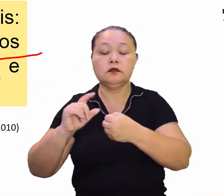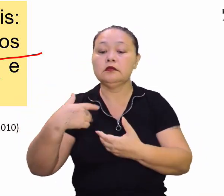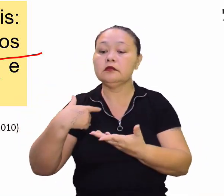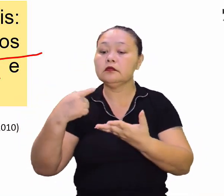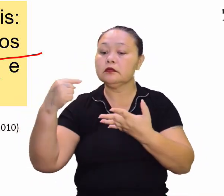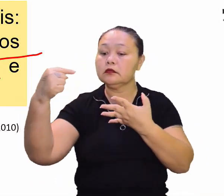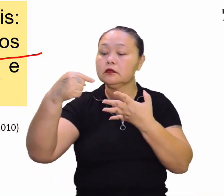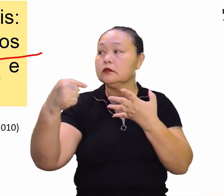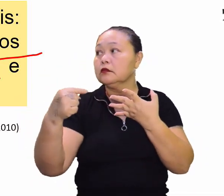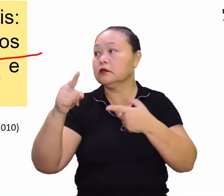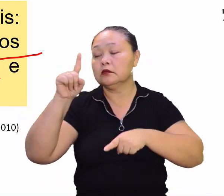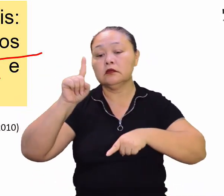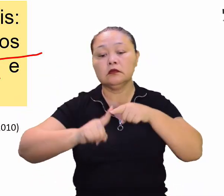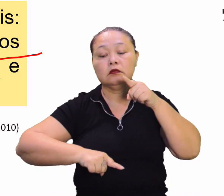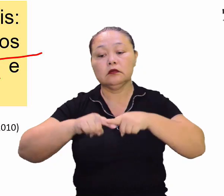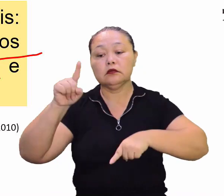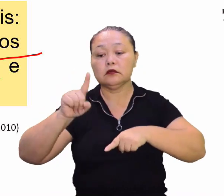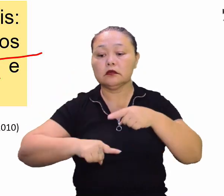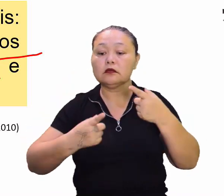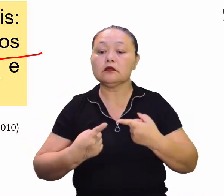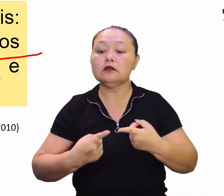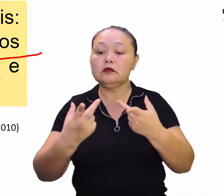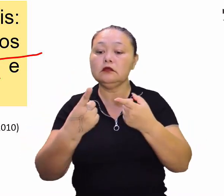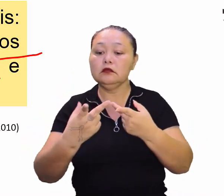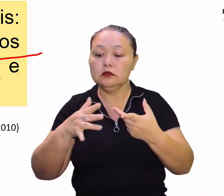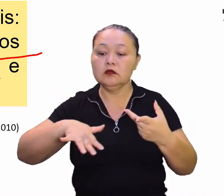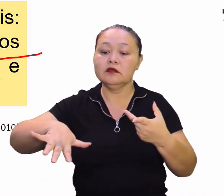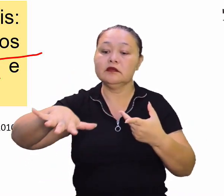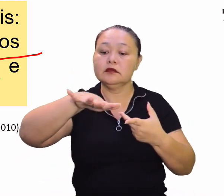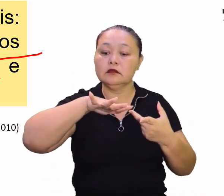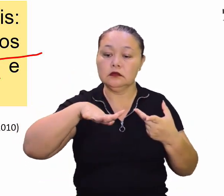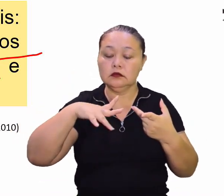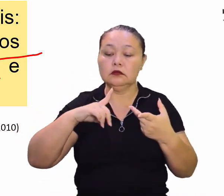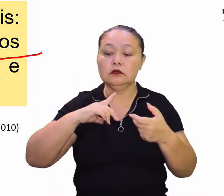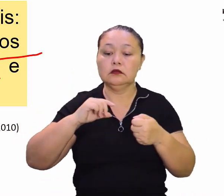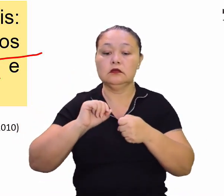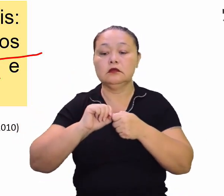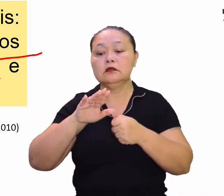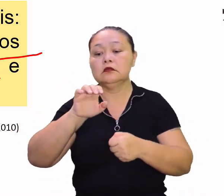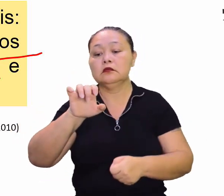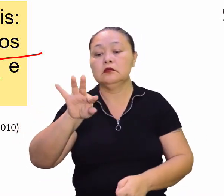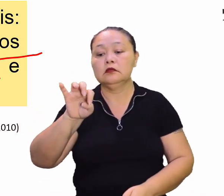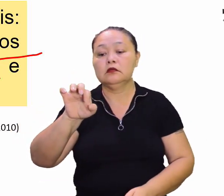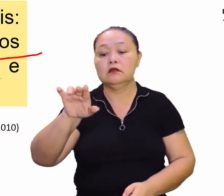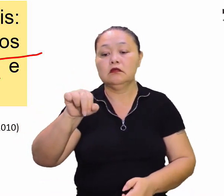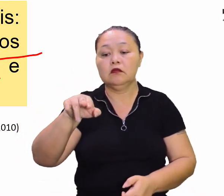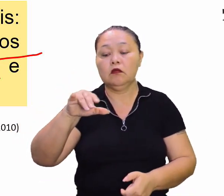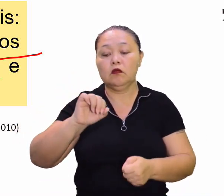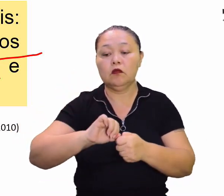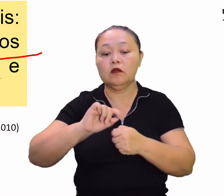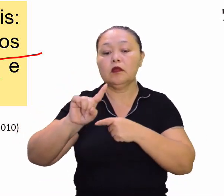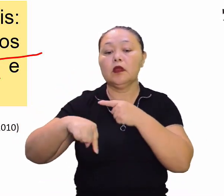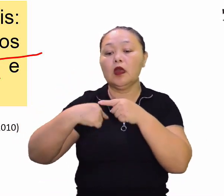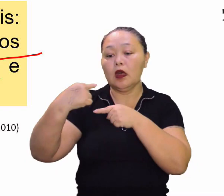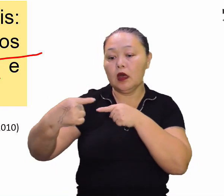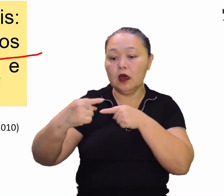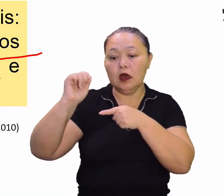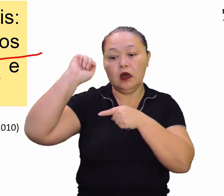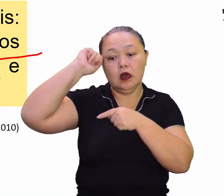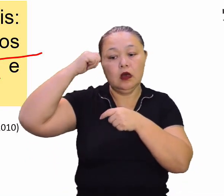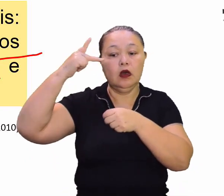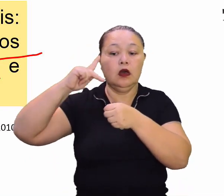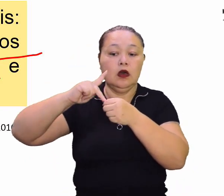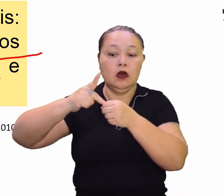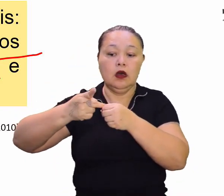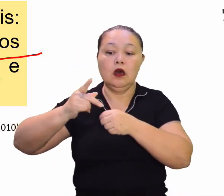os principais produtos exportados dentro de Singapura: eletrônicos, derivados de petróleo,